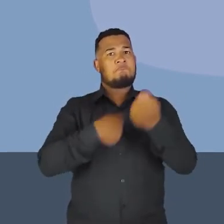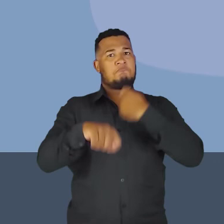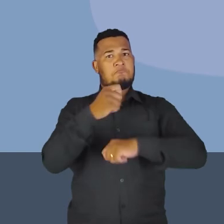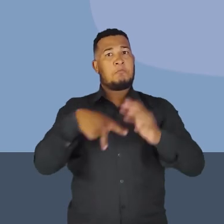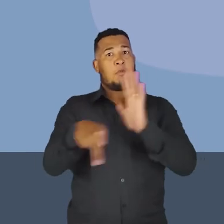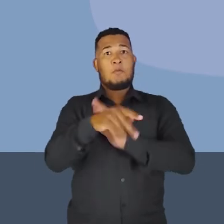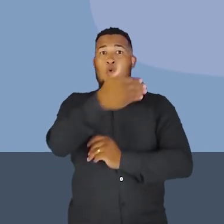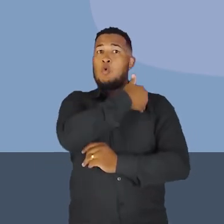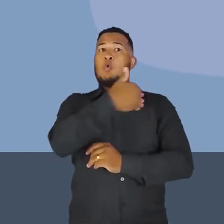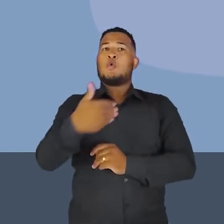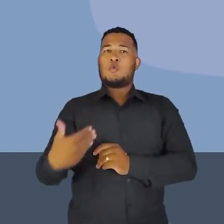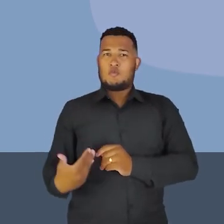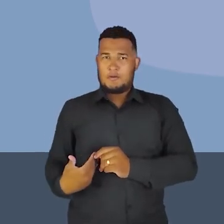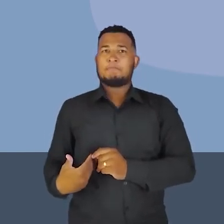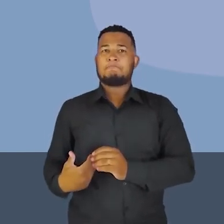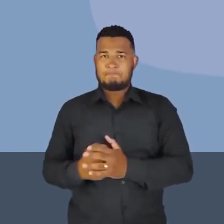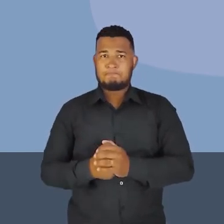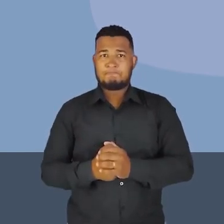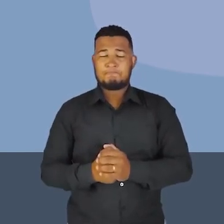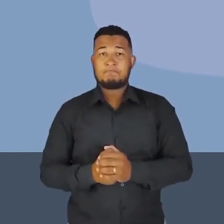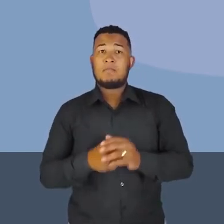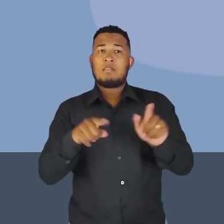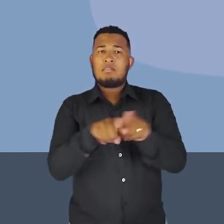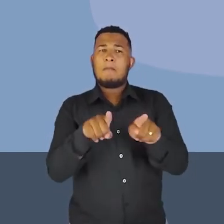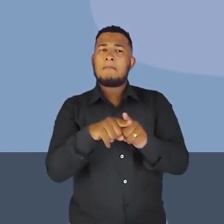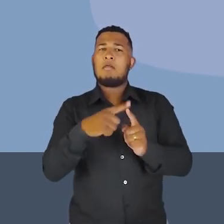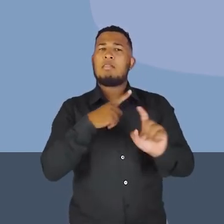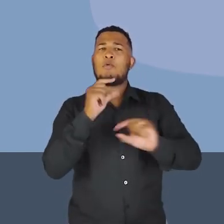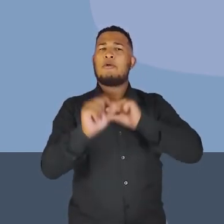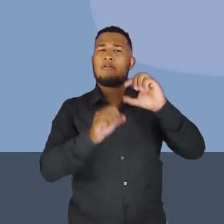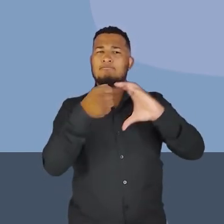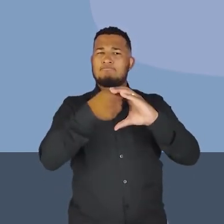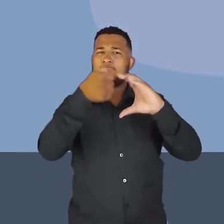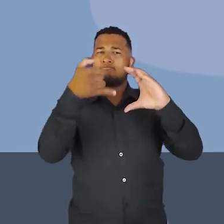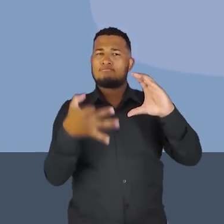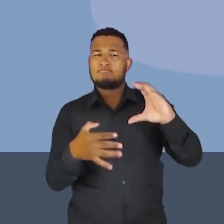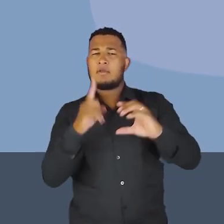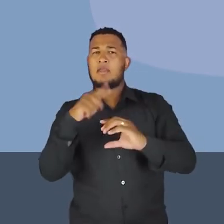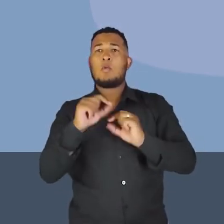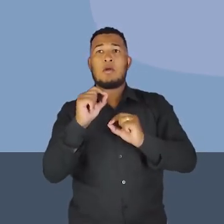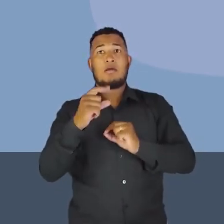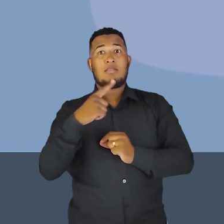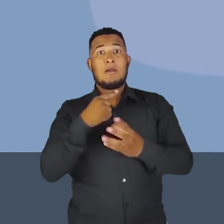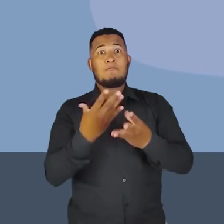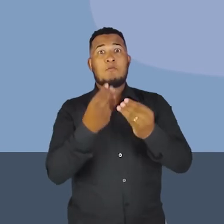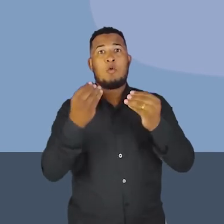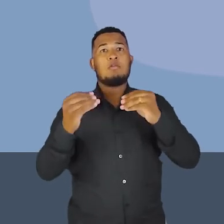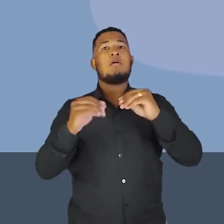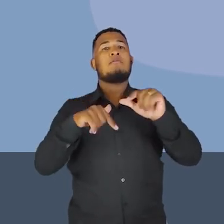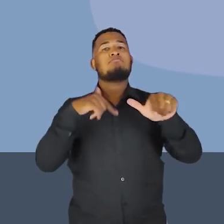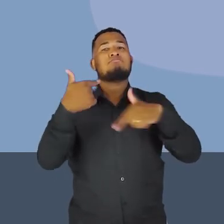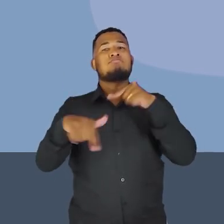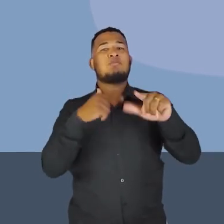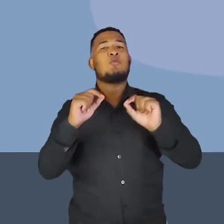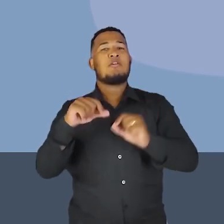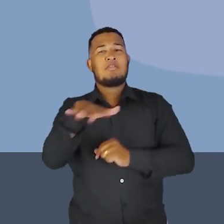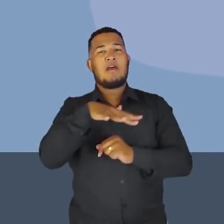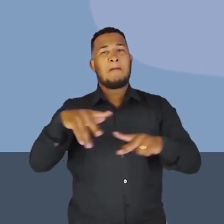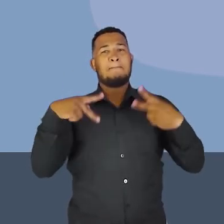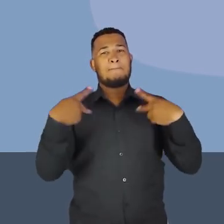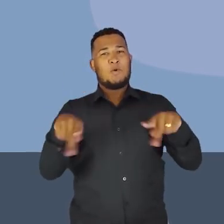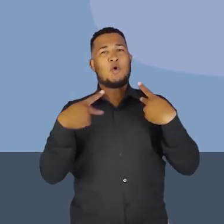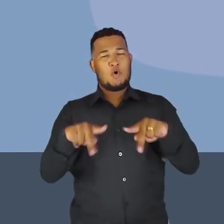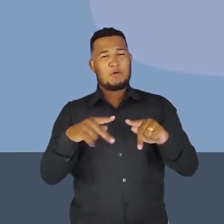de governo e parlamentos, costumam ter como característica a elevada oferta de emprego no setor público e